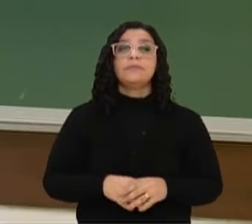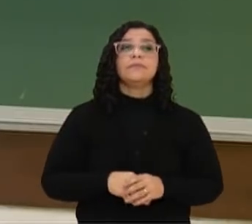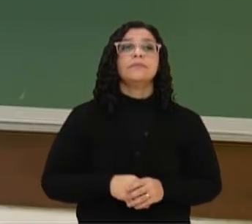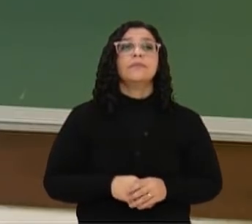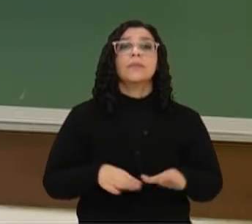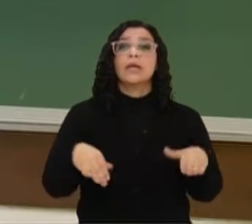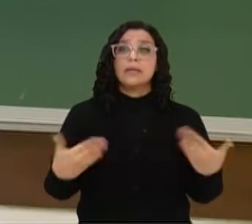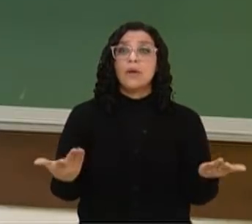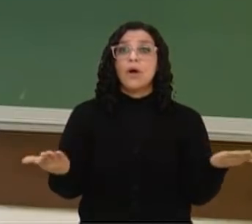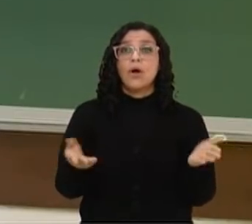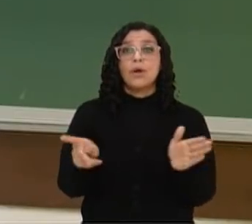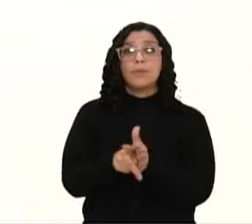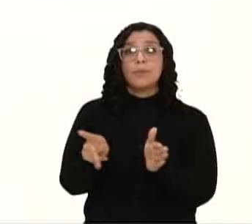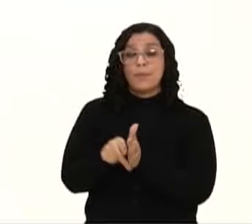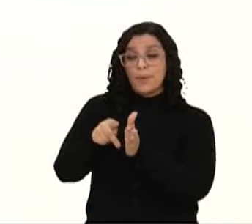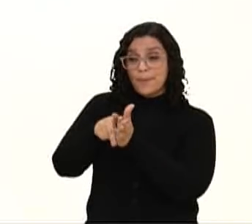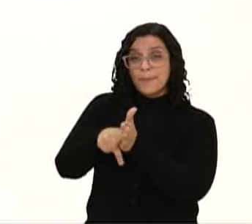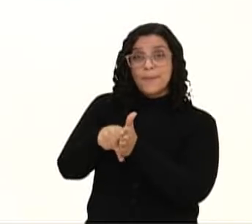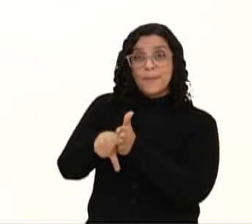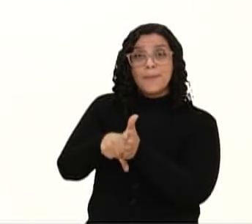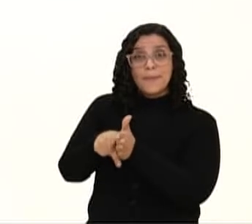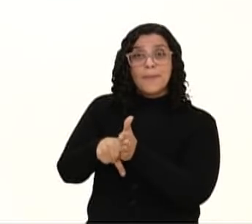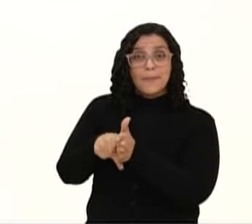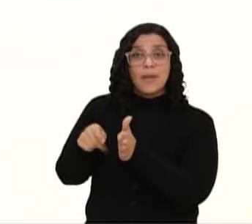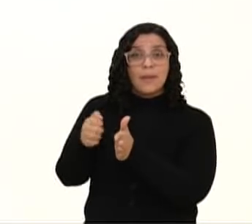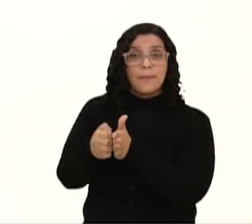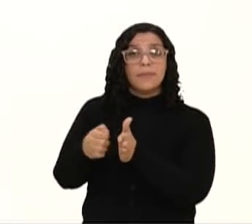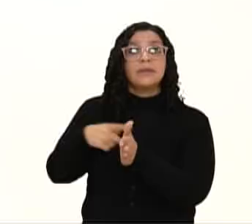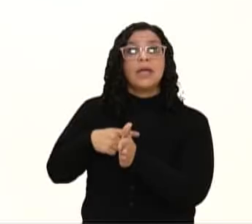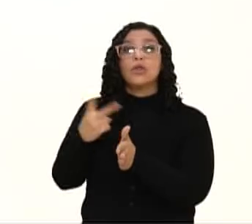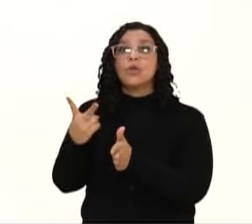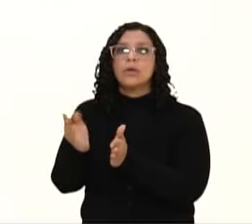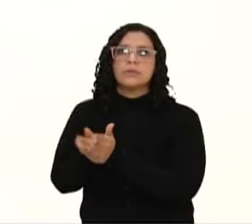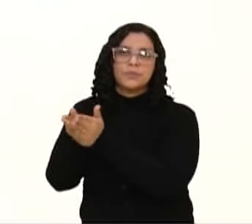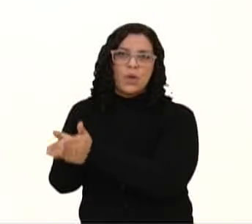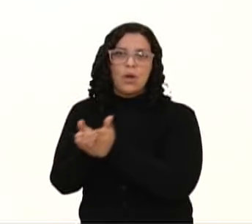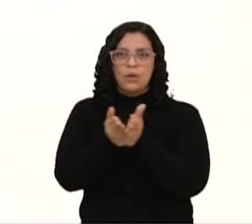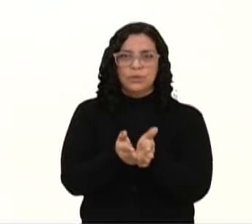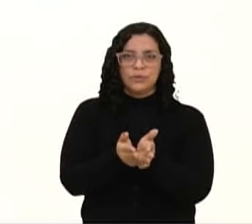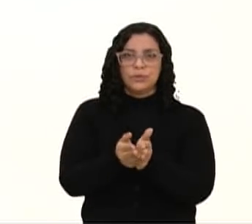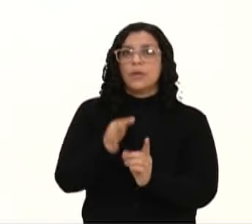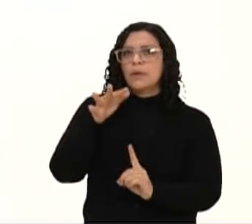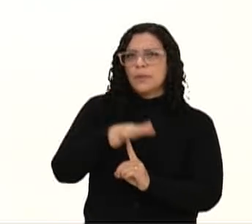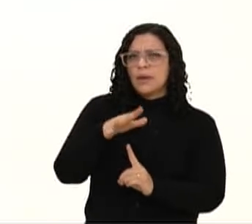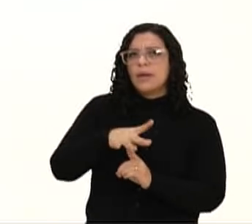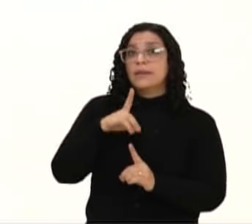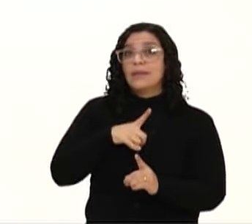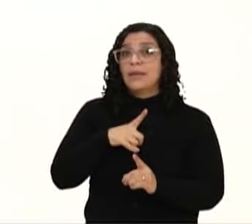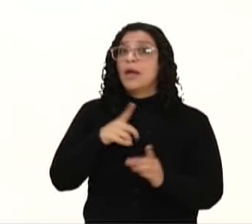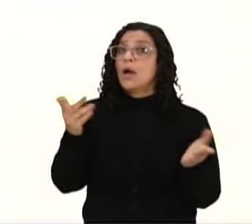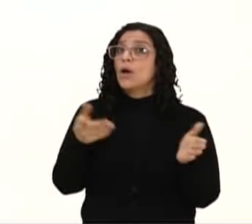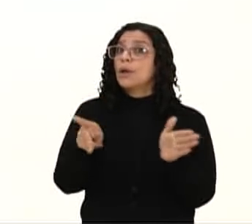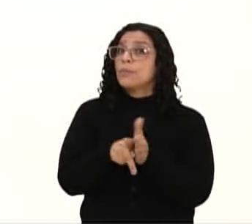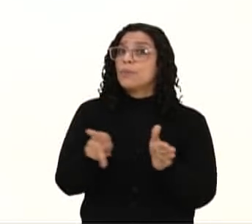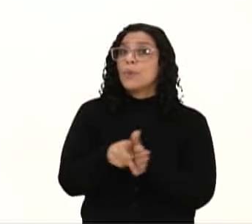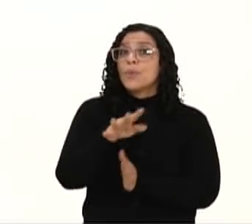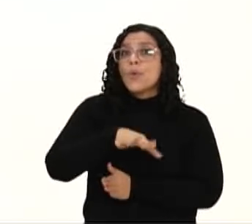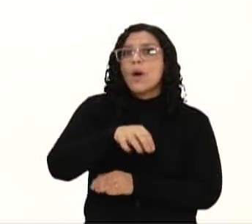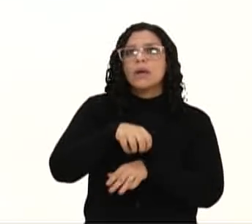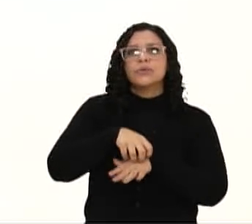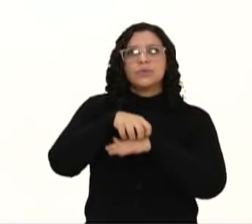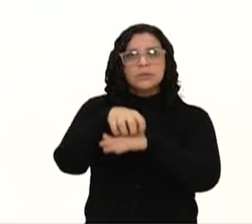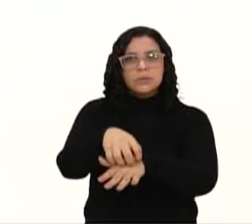aí, na Baía de Paranaguá, nós temos 2 portos. Quais são os 2 portos paranaenses que também estão dentro dessa ideia ali dos meios